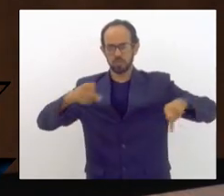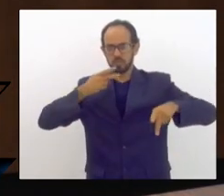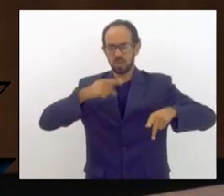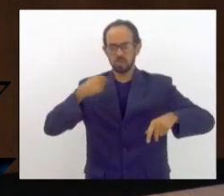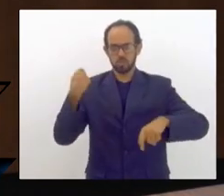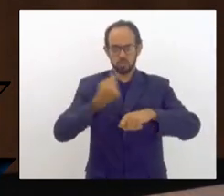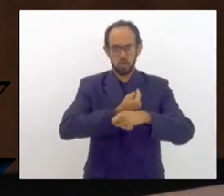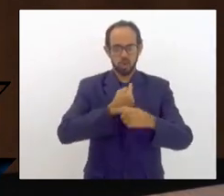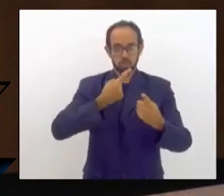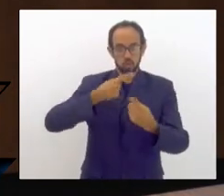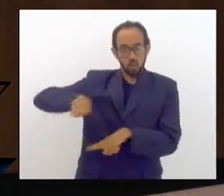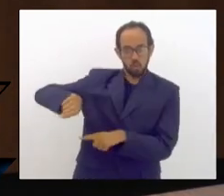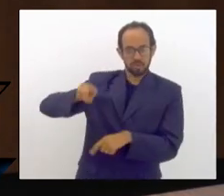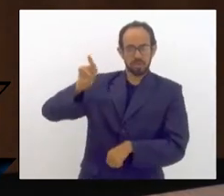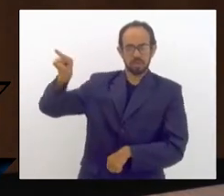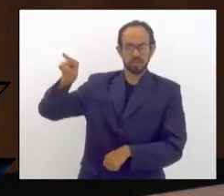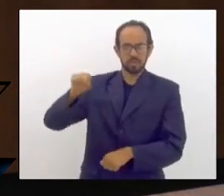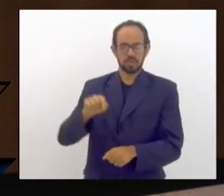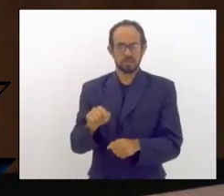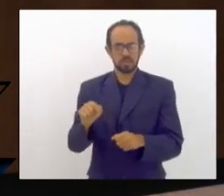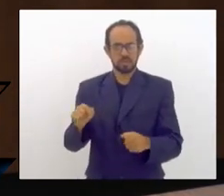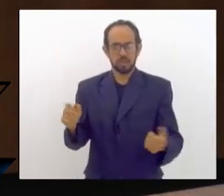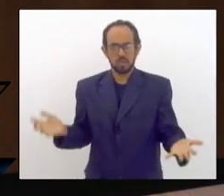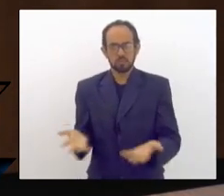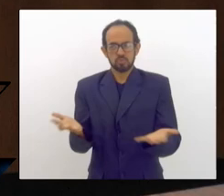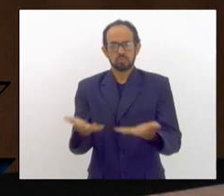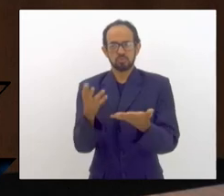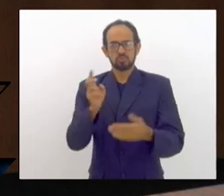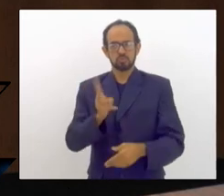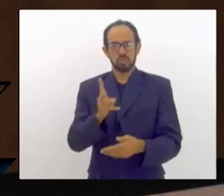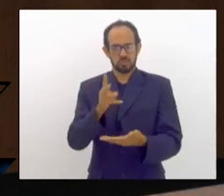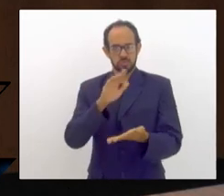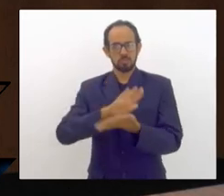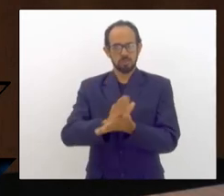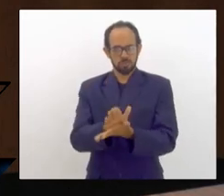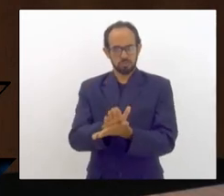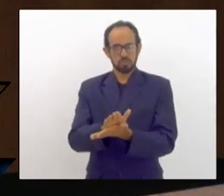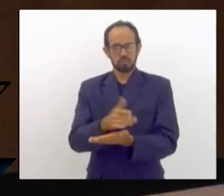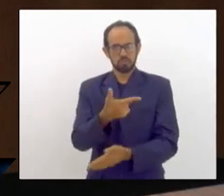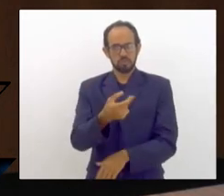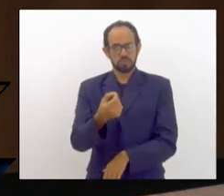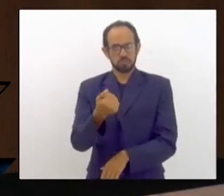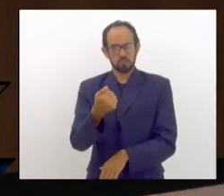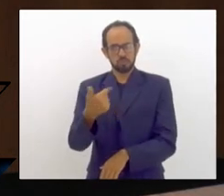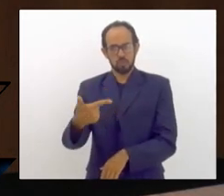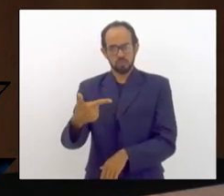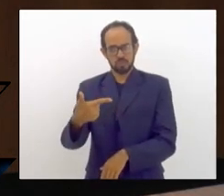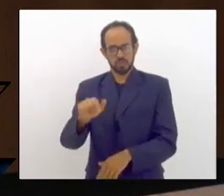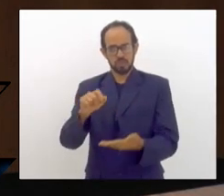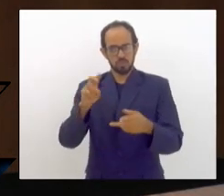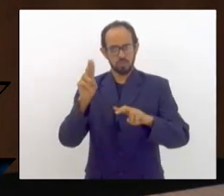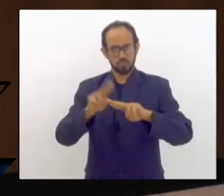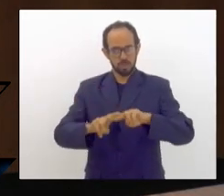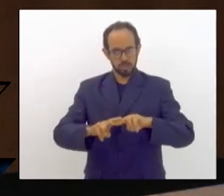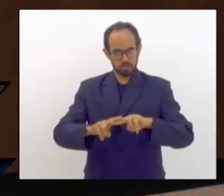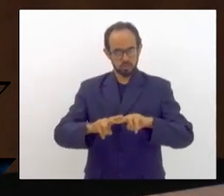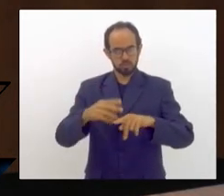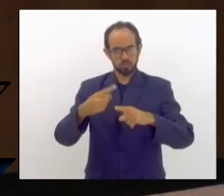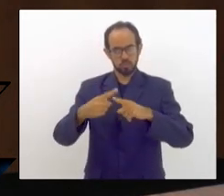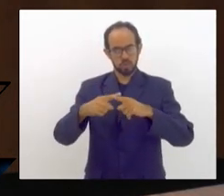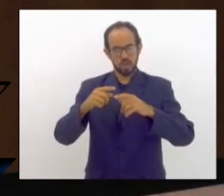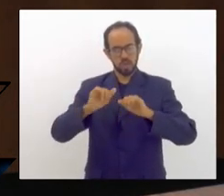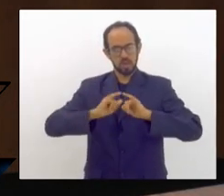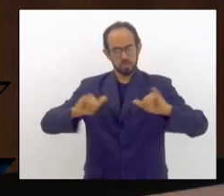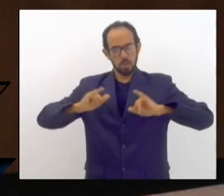ele e incentivando sempre o preconceito. Em 2012, foi preso por desacato, propagando ódio